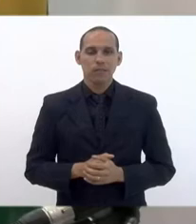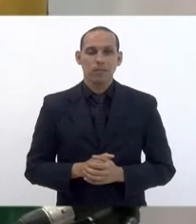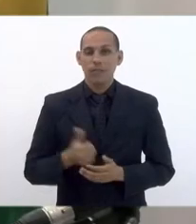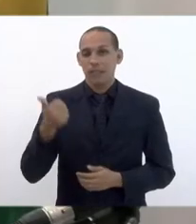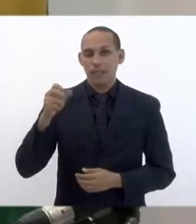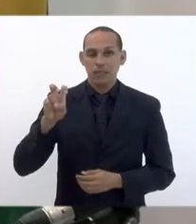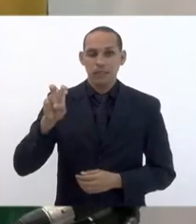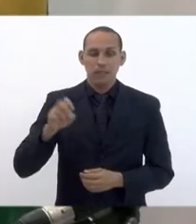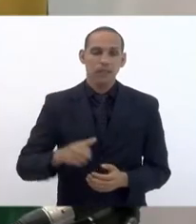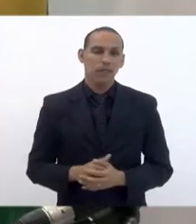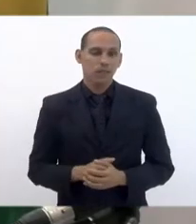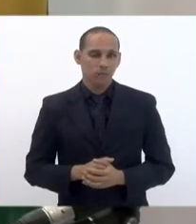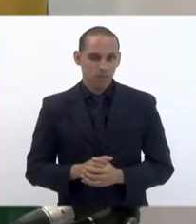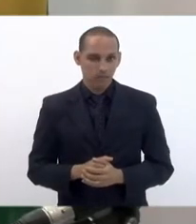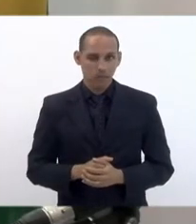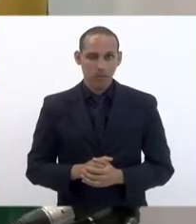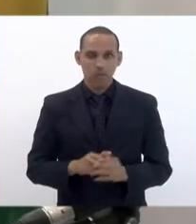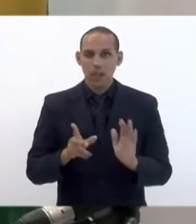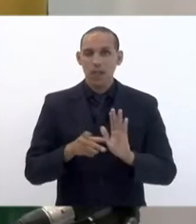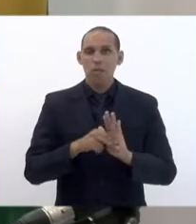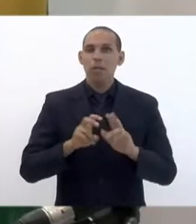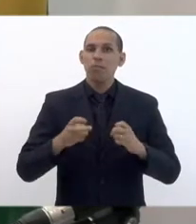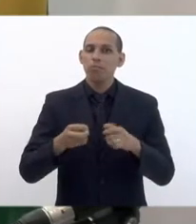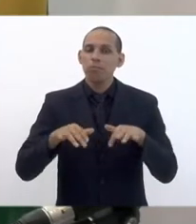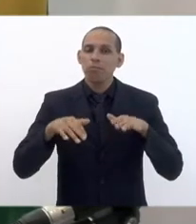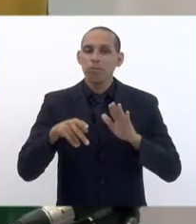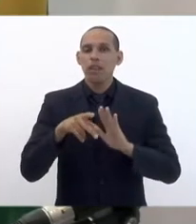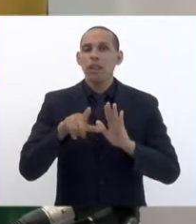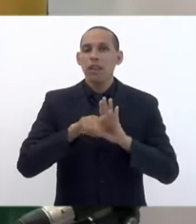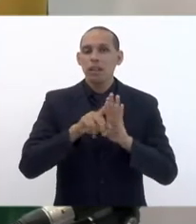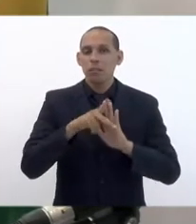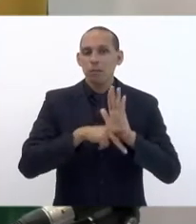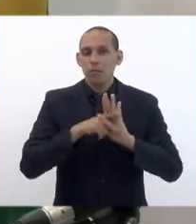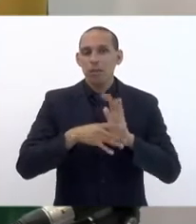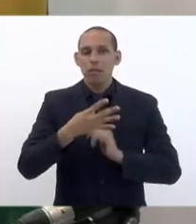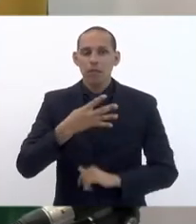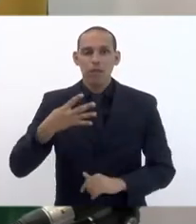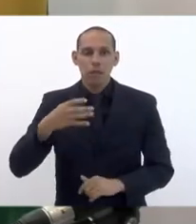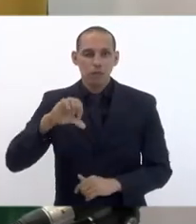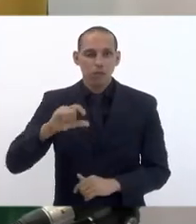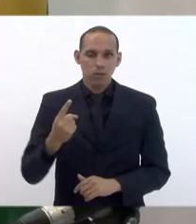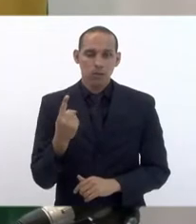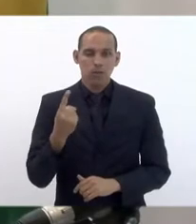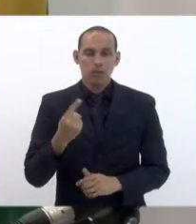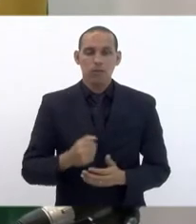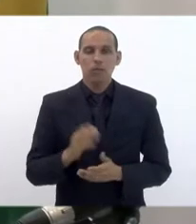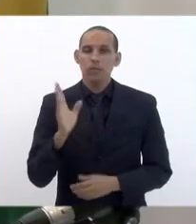15. Emendas de plenário ao projeto de lei 4491,